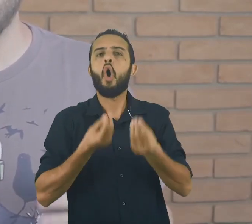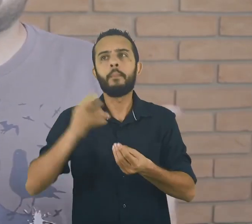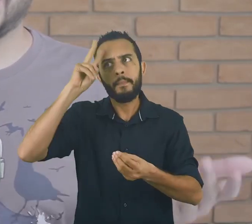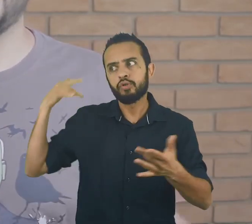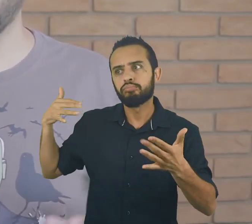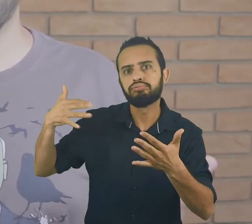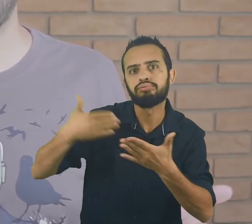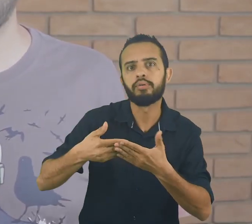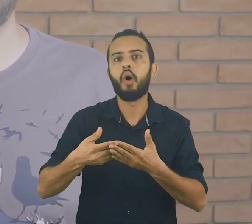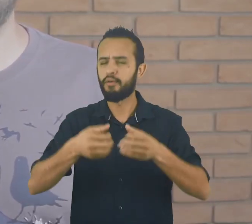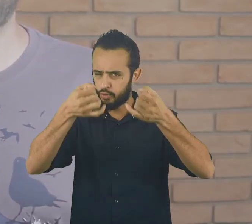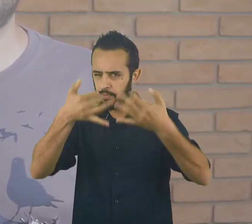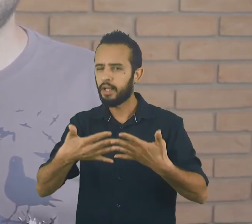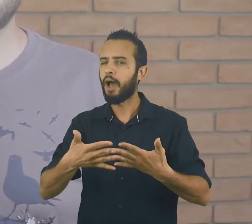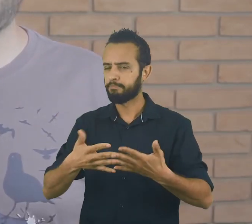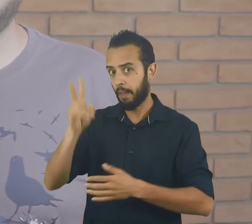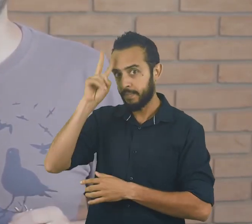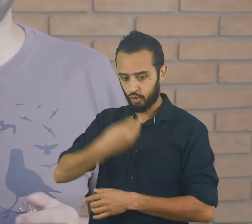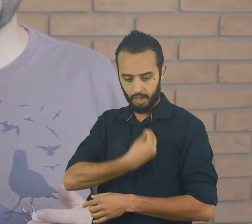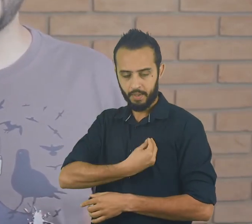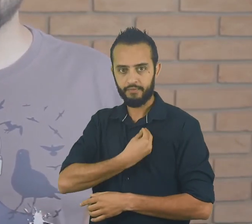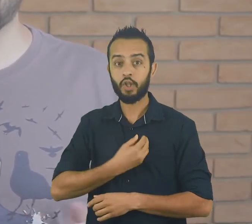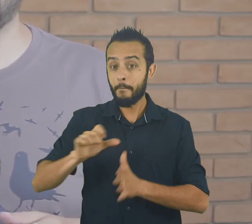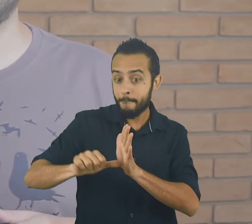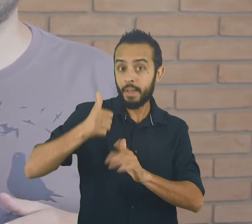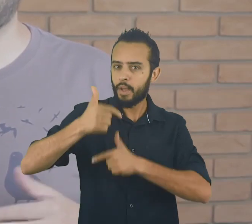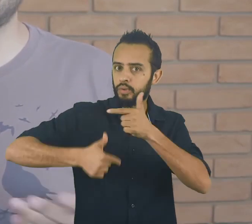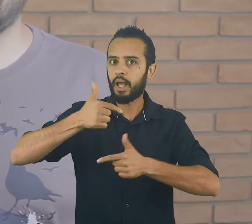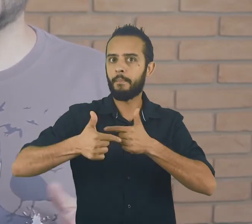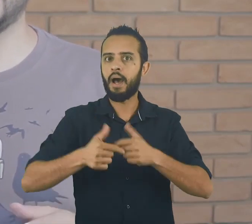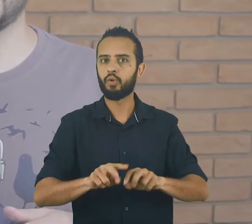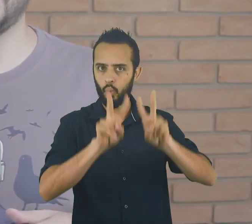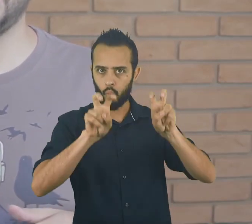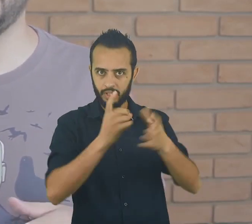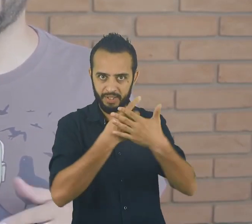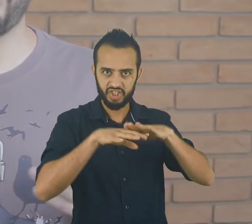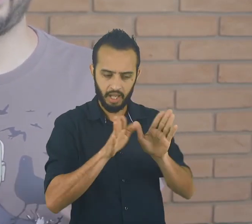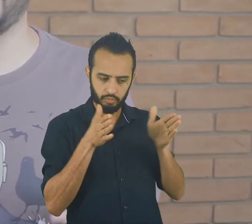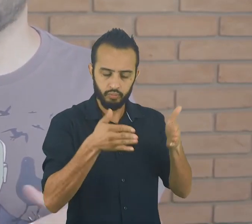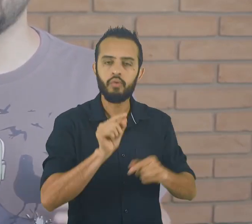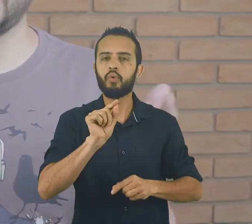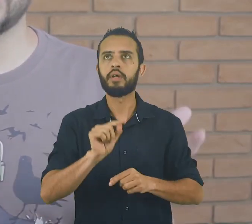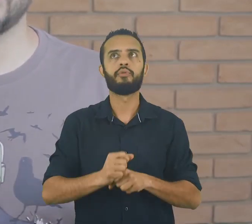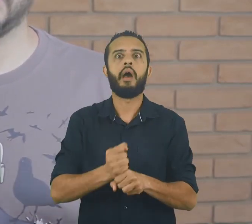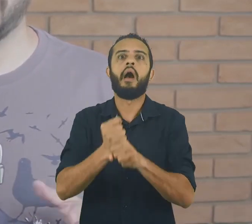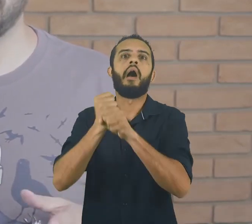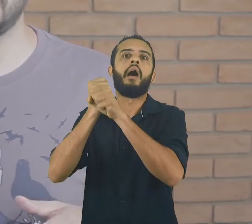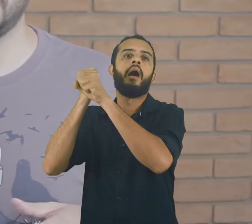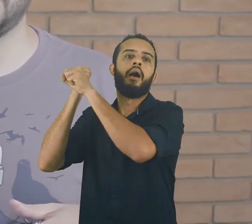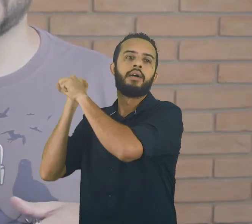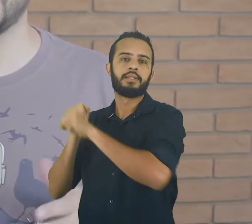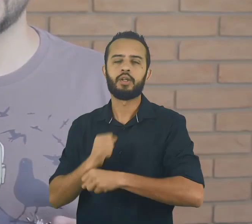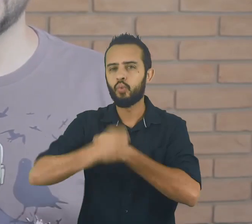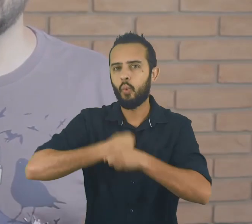interação, só que primeiro eu vou contar um pouco de história. O meu primeiro trabalho relacionado a design foi há 200 anos